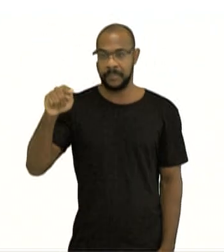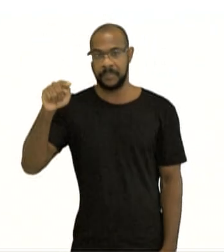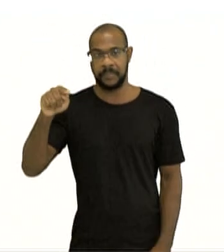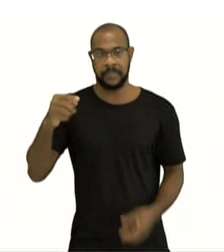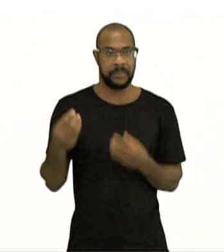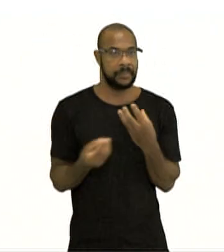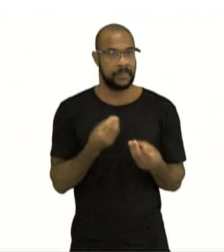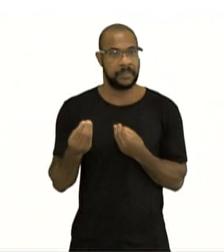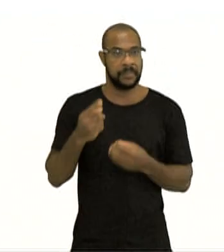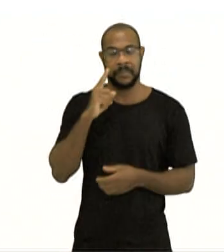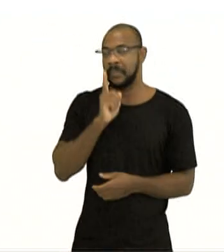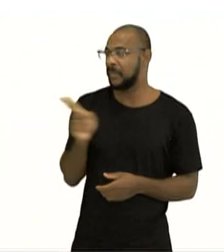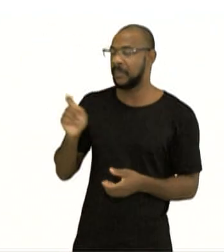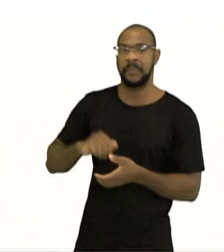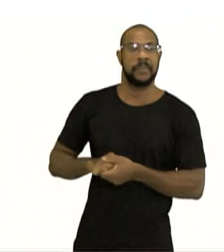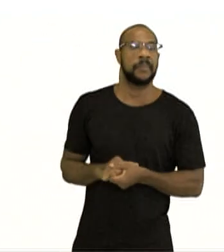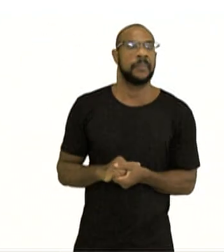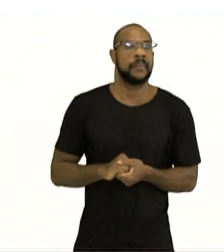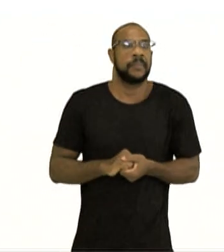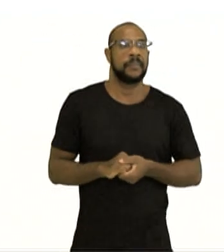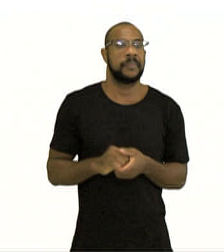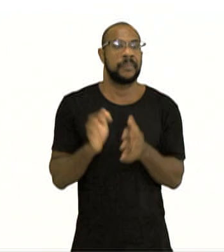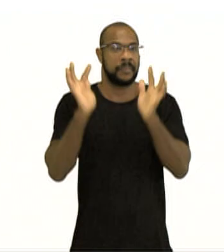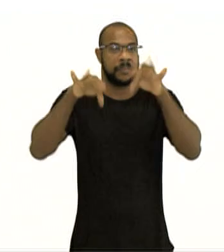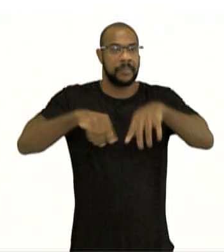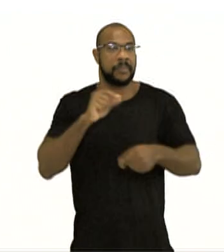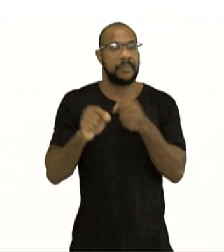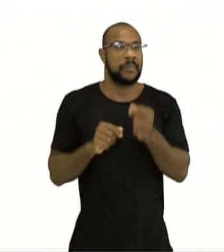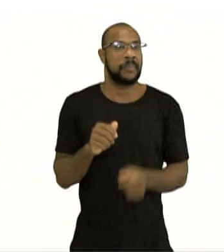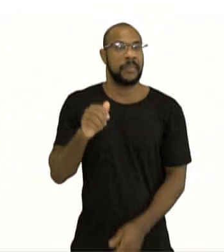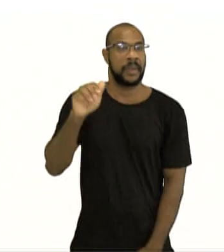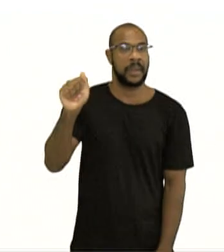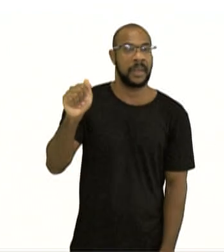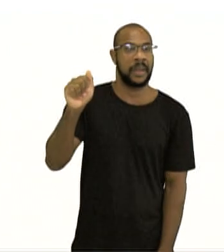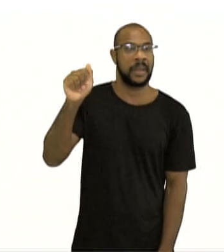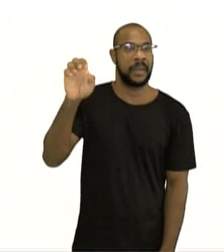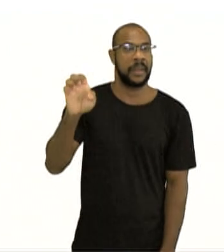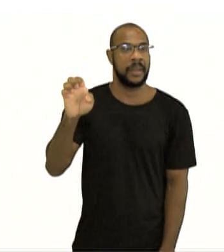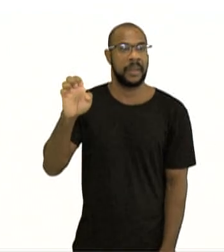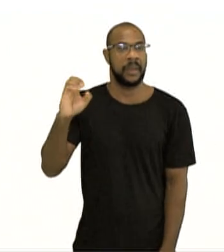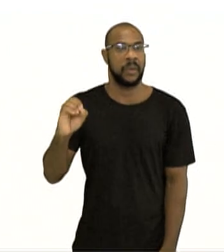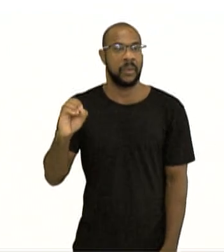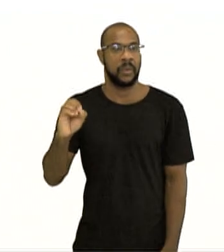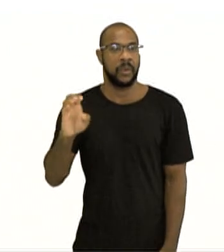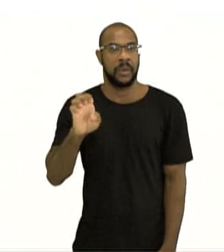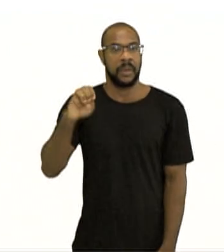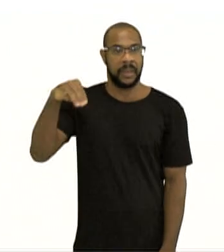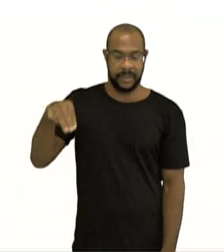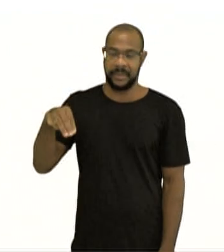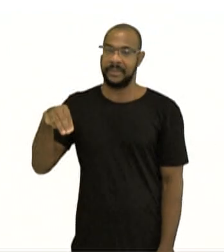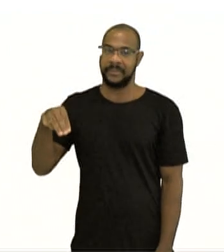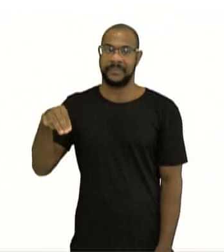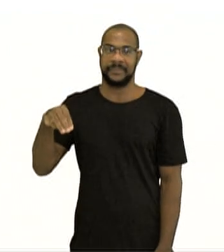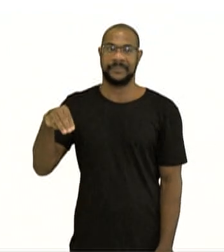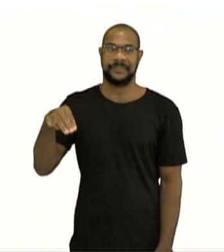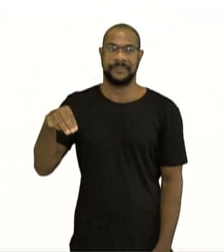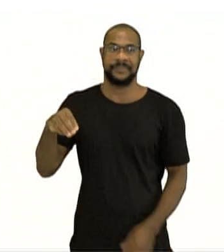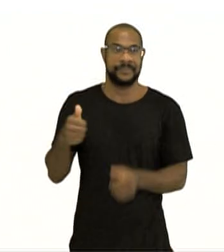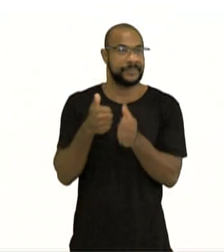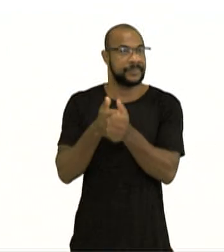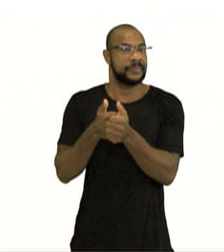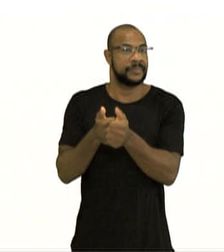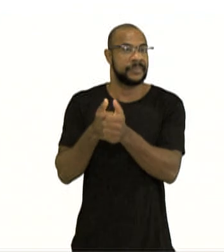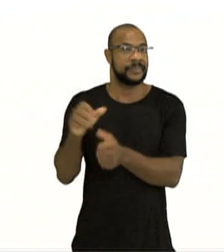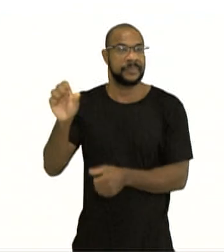as oxítonas que terminam a, e, o, em e ens, seguidas ou não de s.